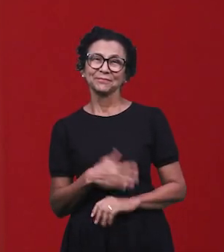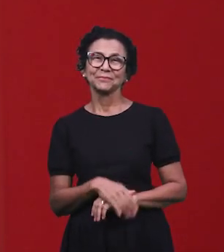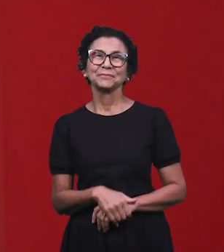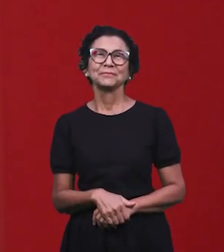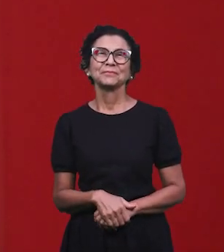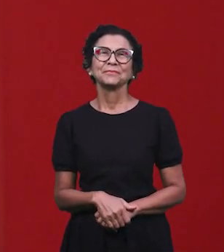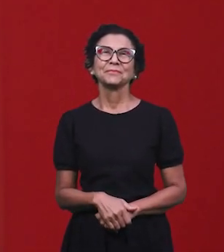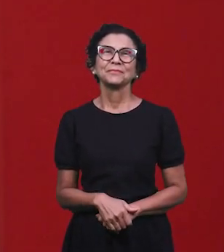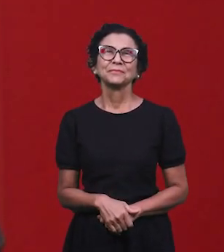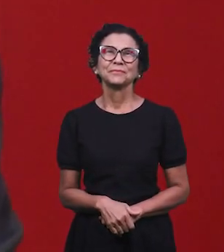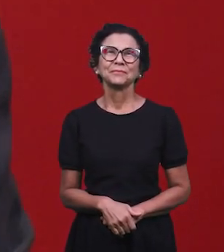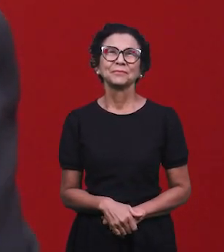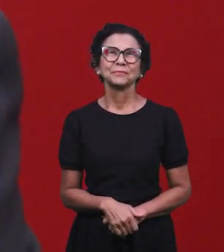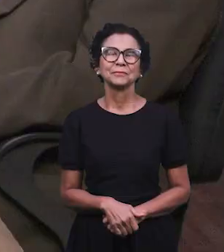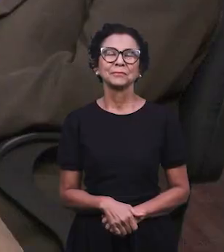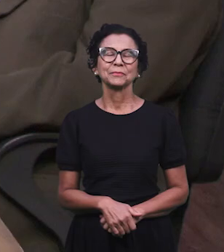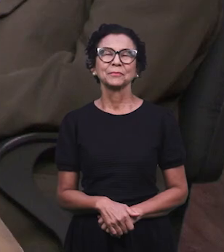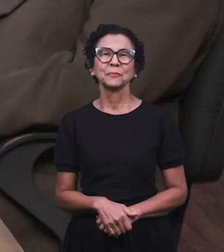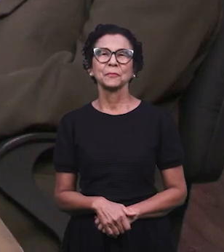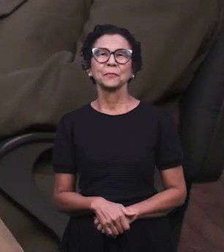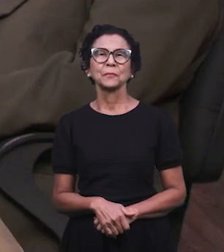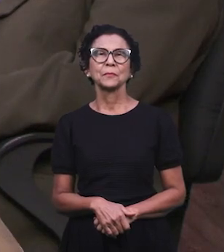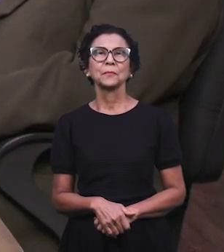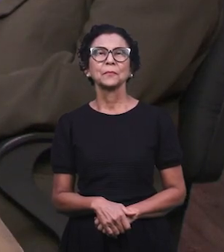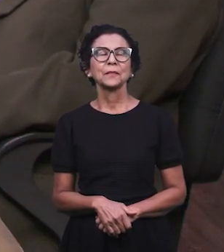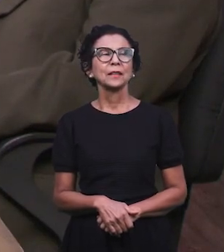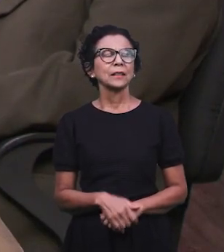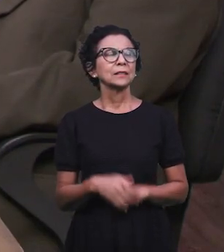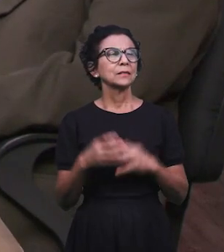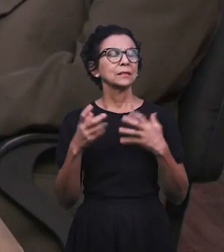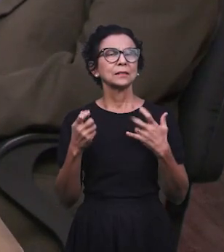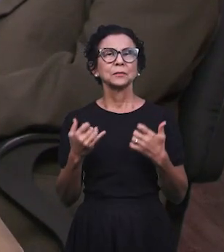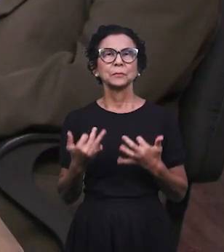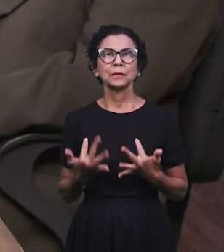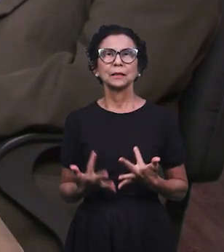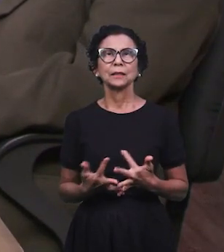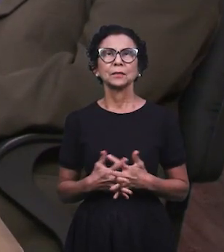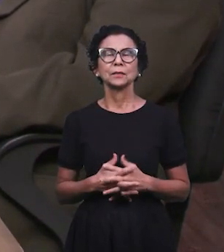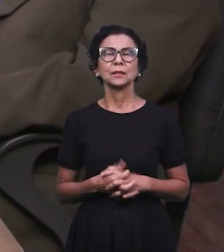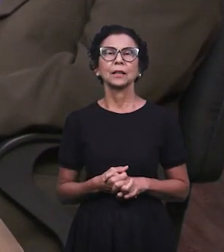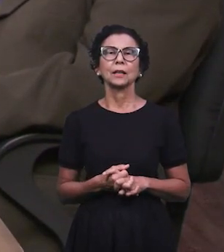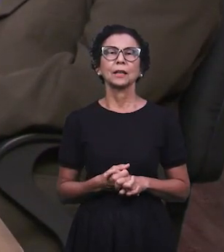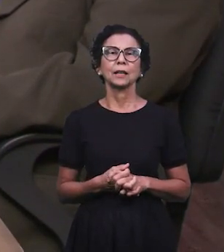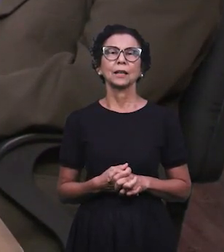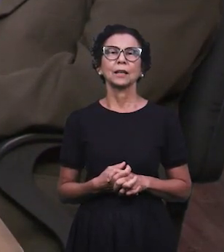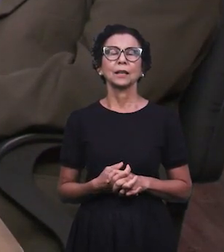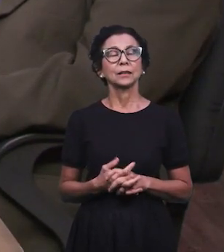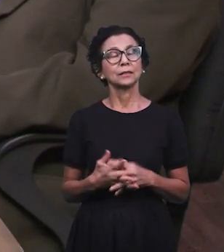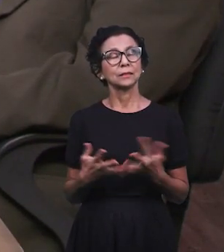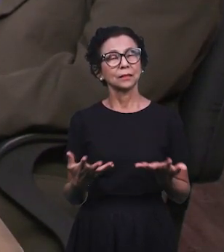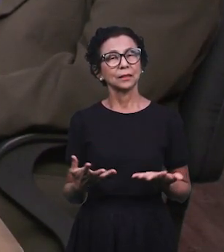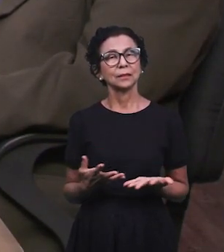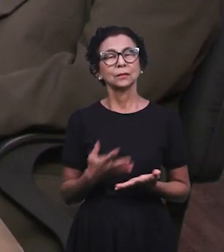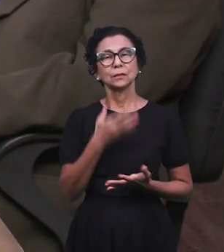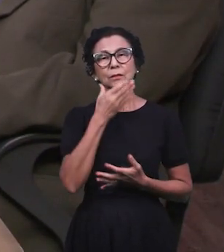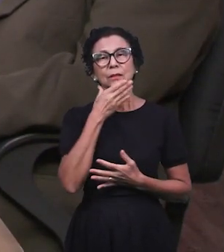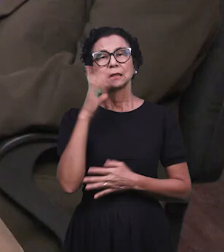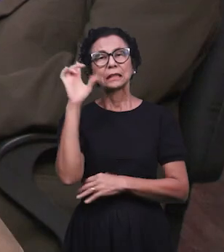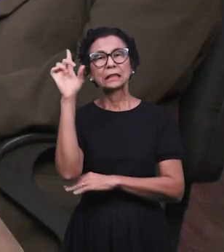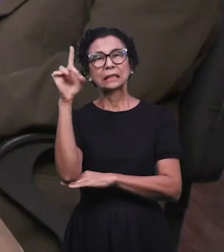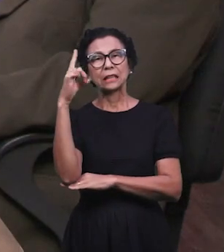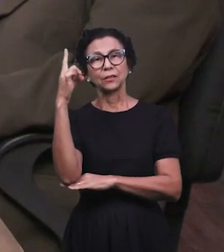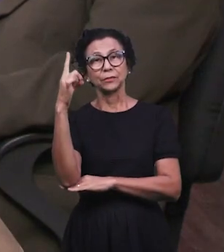Mário Pedrosa, pedi então para que o Major Wellington fale um pouquinho, por exemplo, a gente não pode deixar de falar de